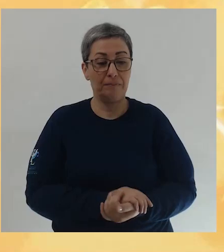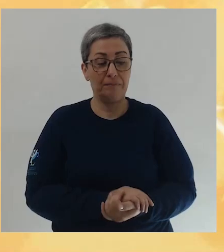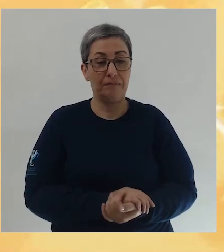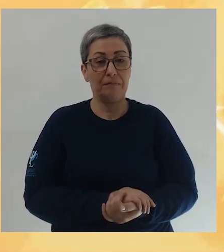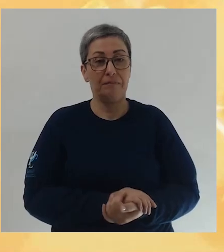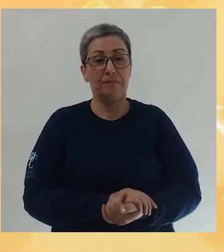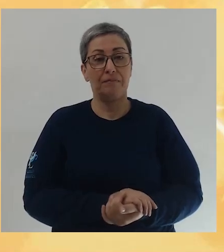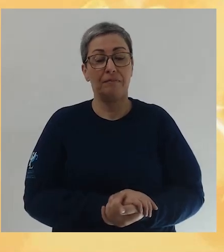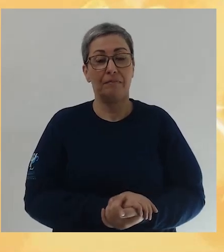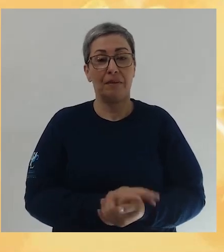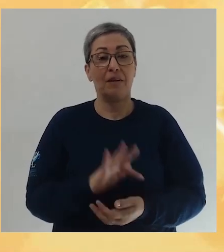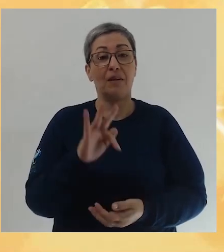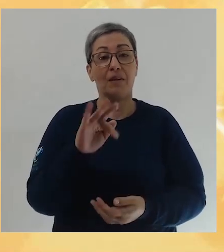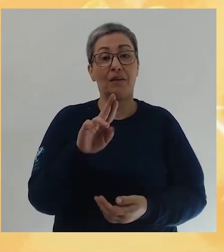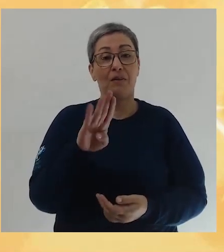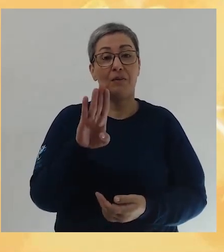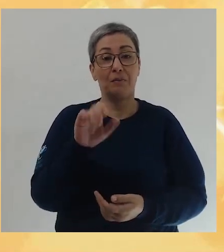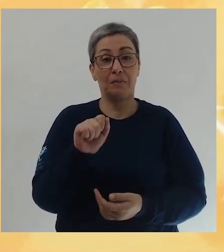mandioca,